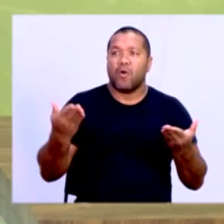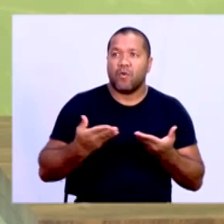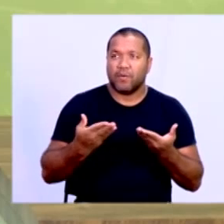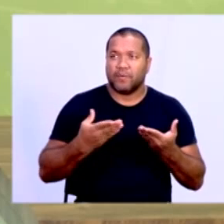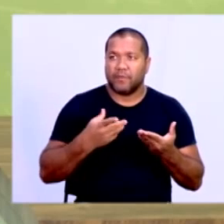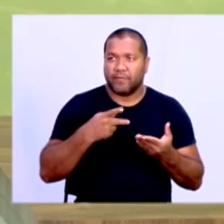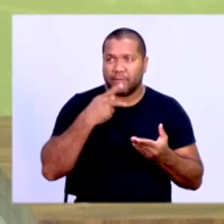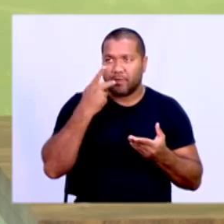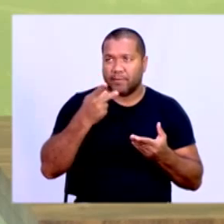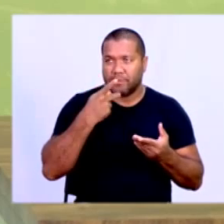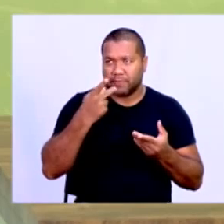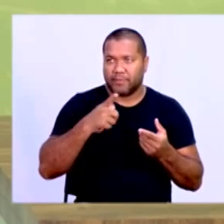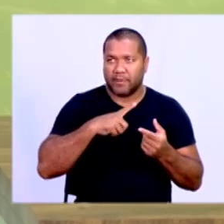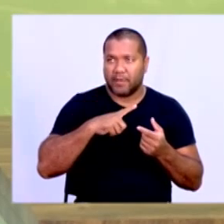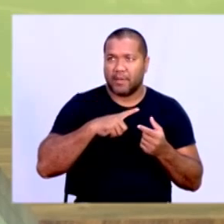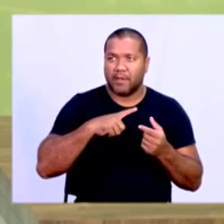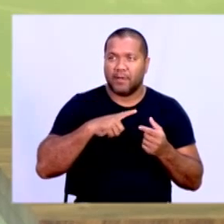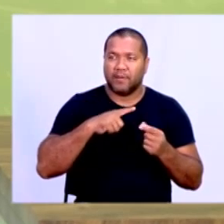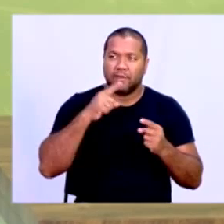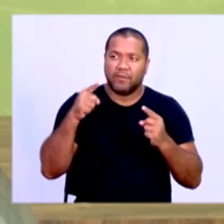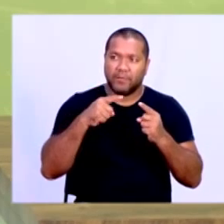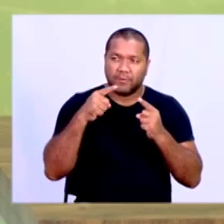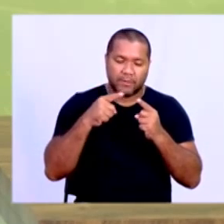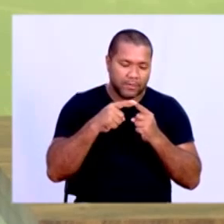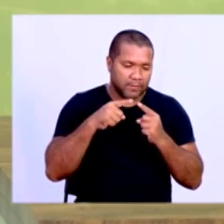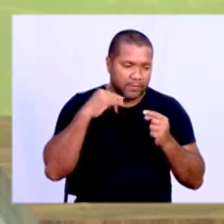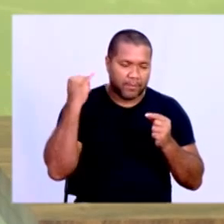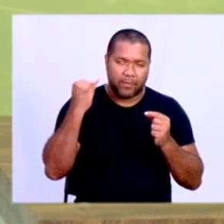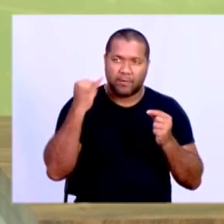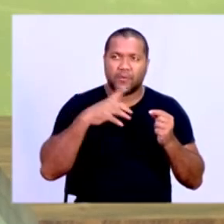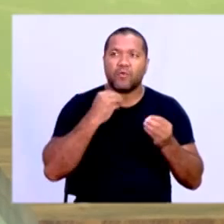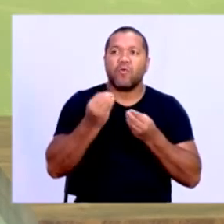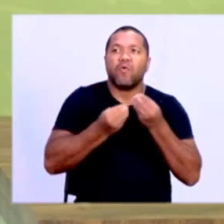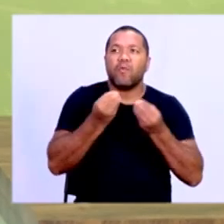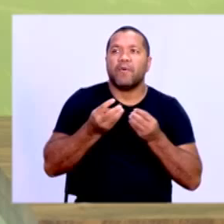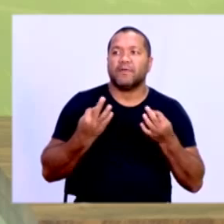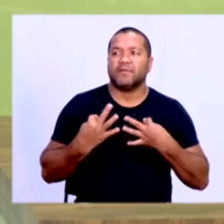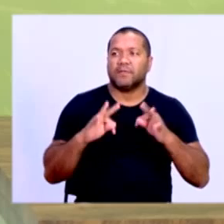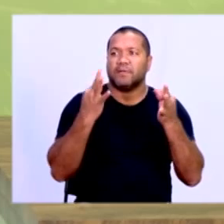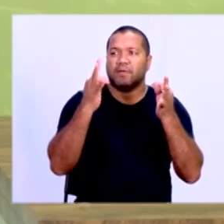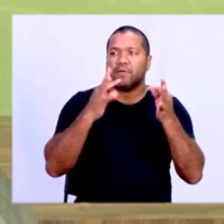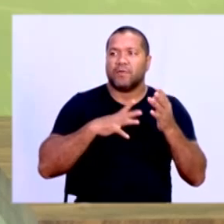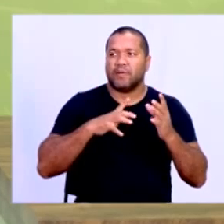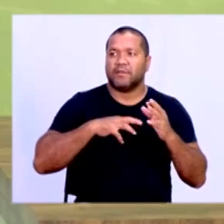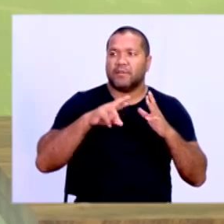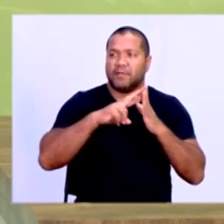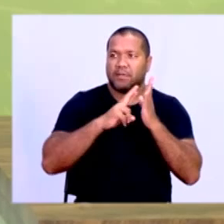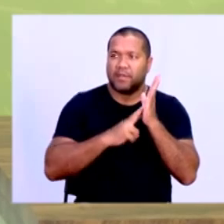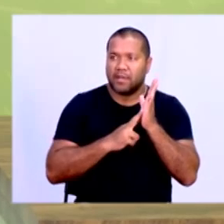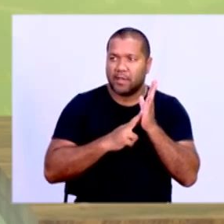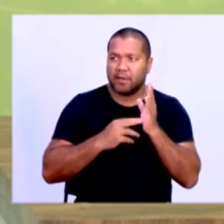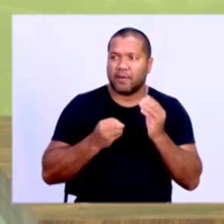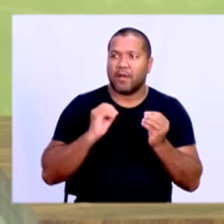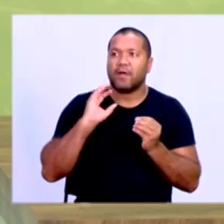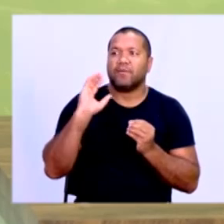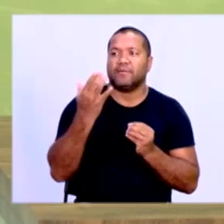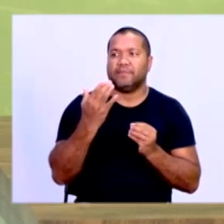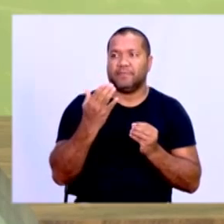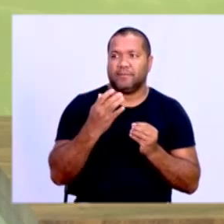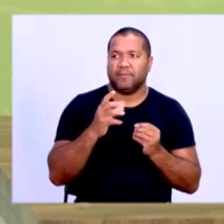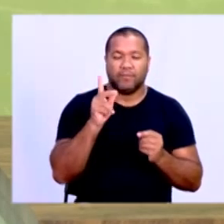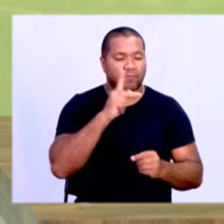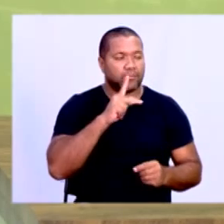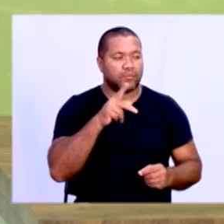overview muito interessante de como essa tecnologia, ou como esse padrão de tecnologia funciona.